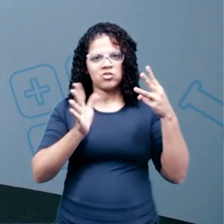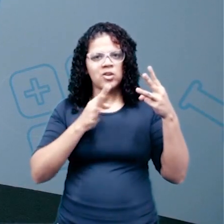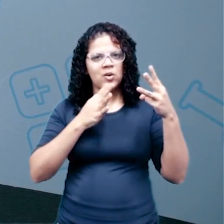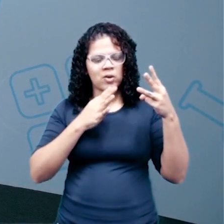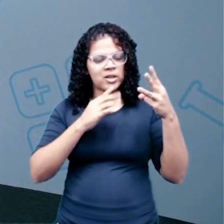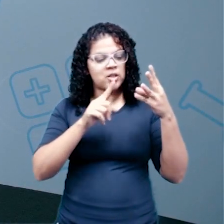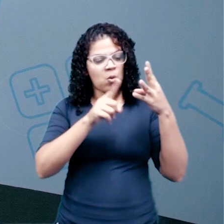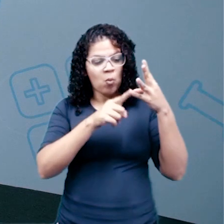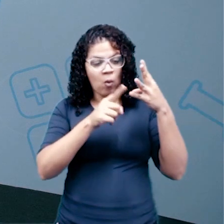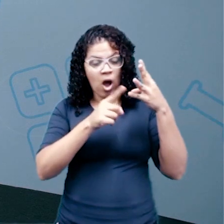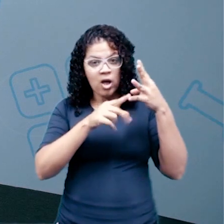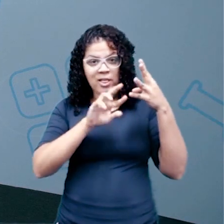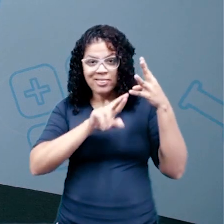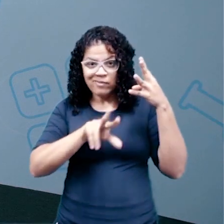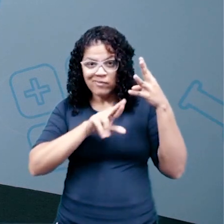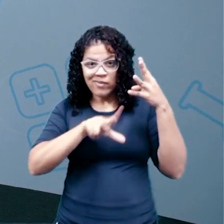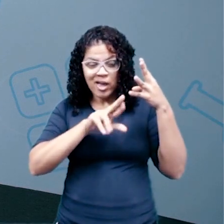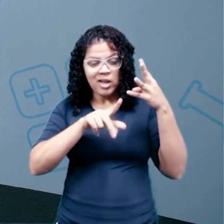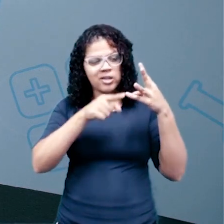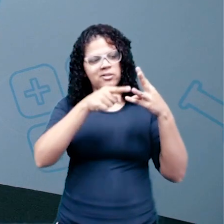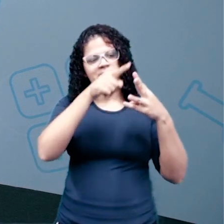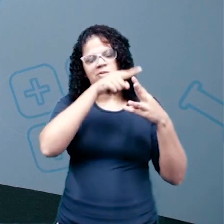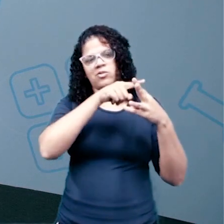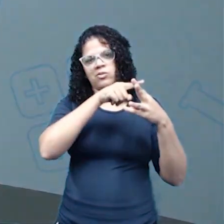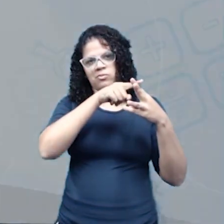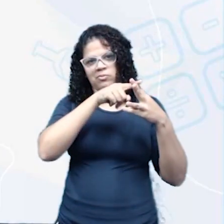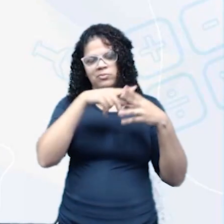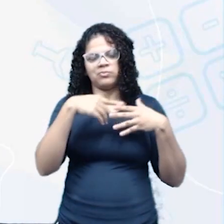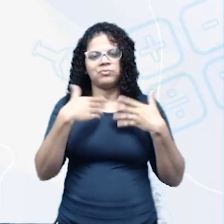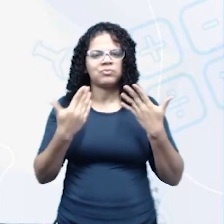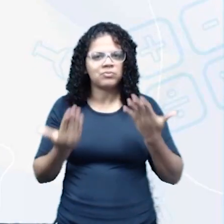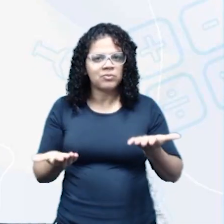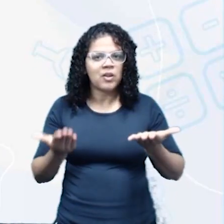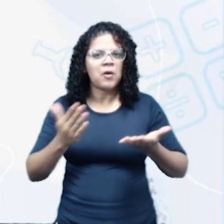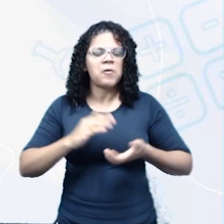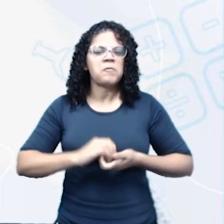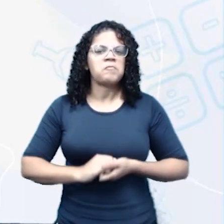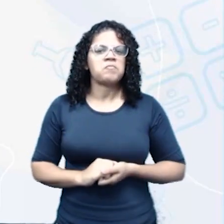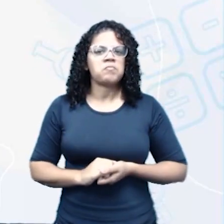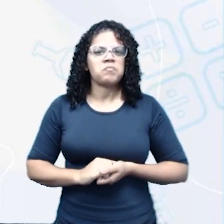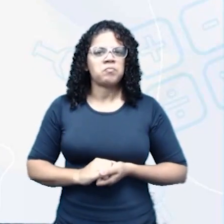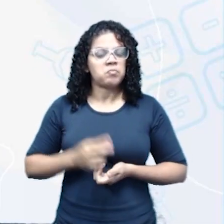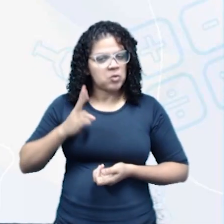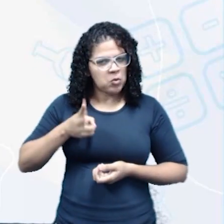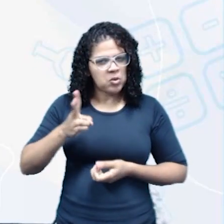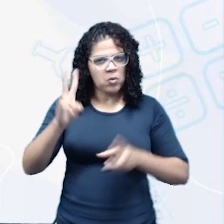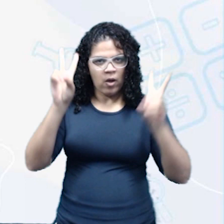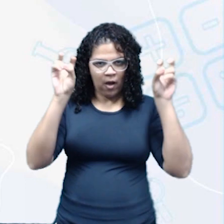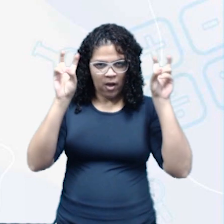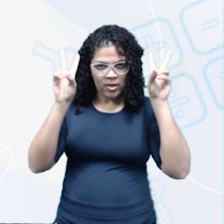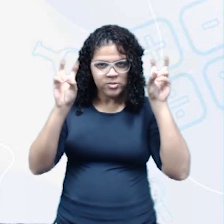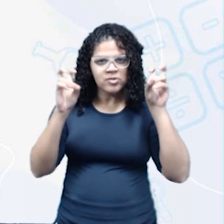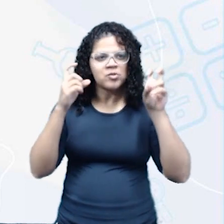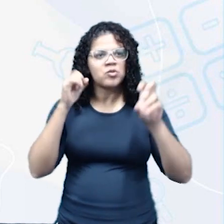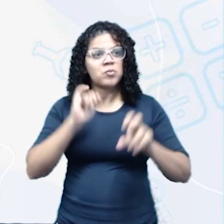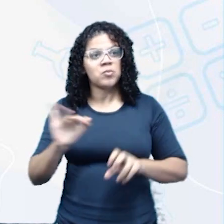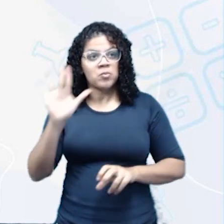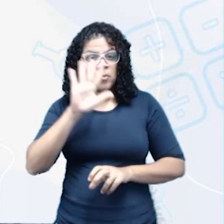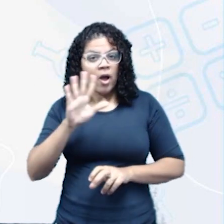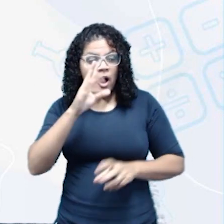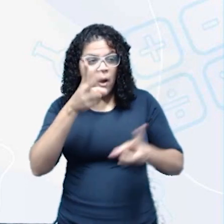estado diferente, certo? Então, para continuar sobre esse assunto, a gente pode ver aqui na